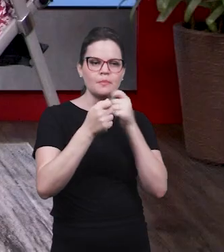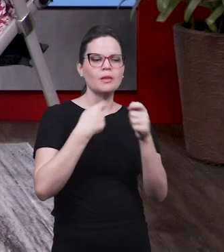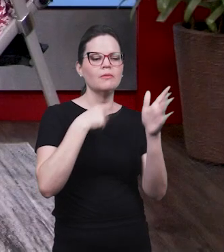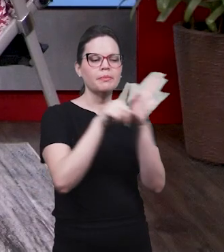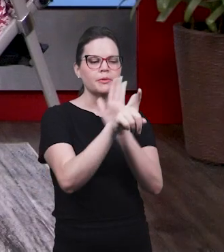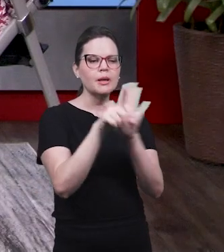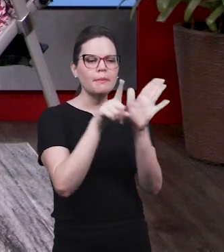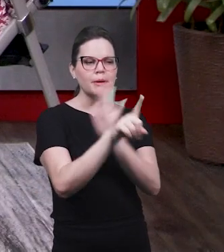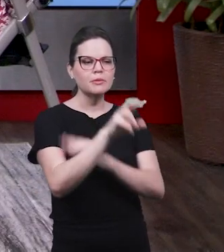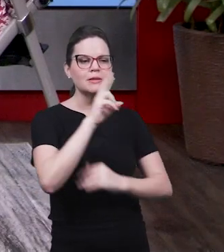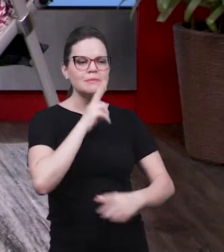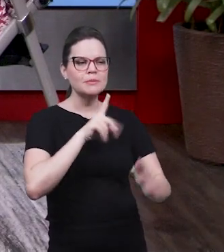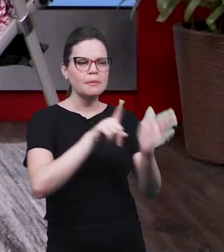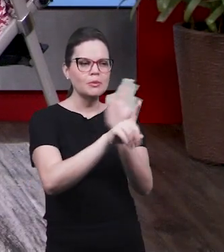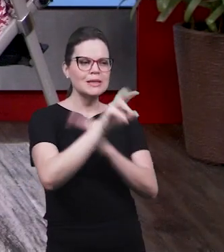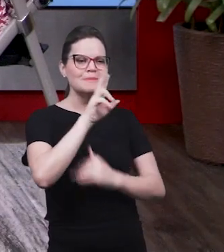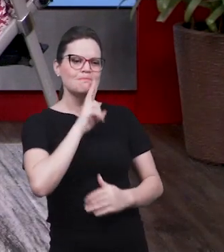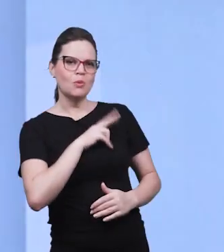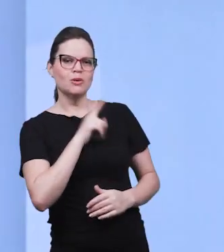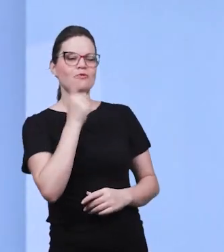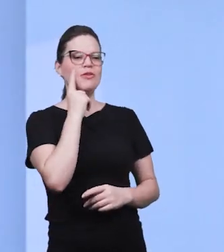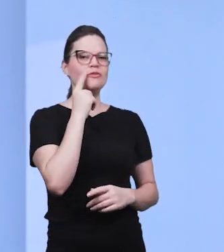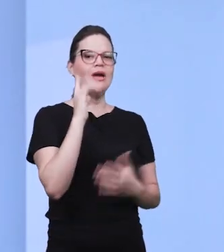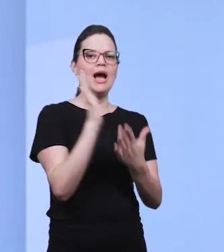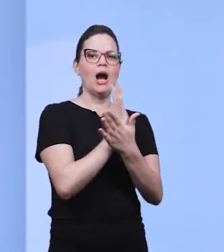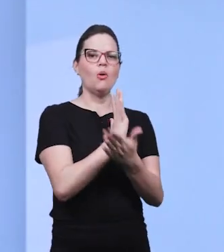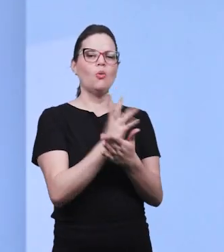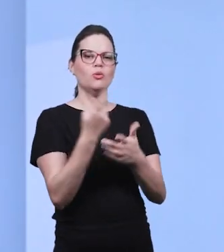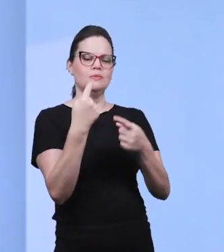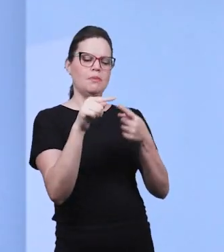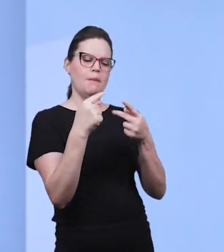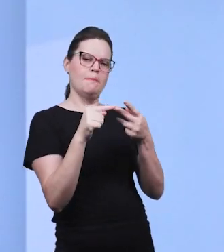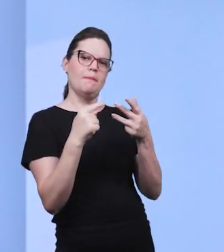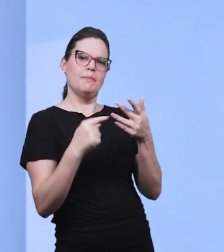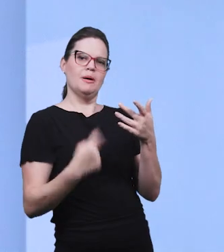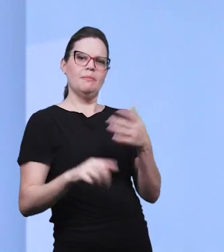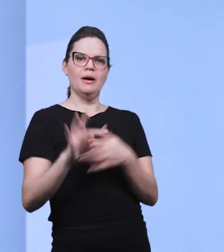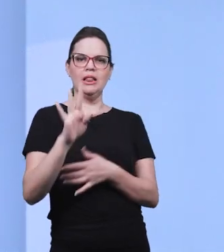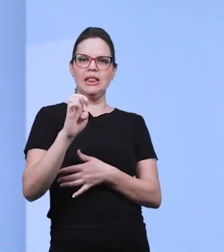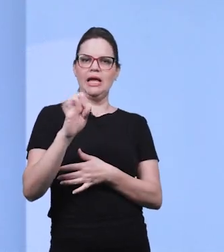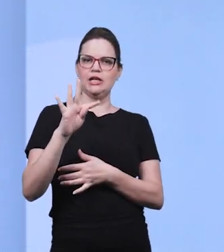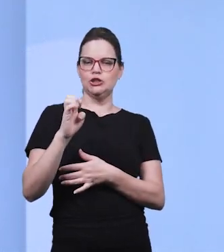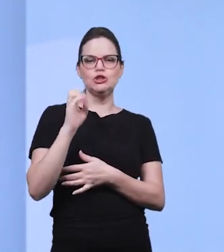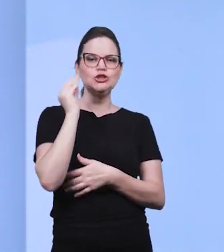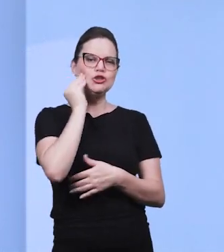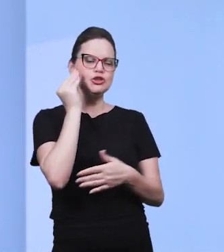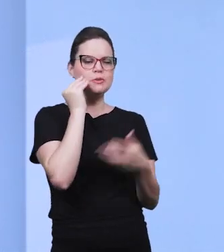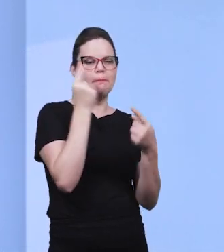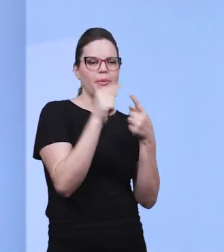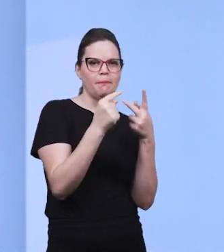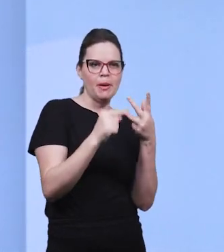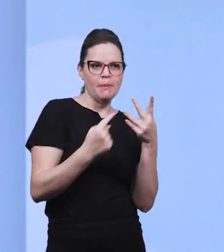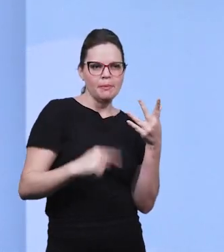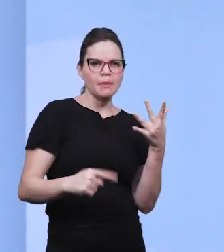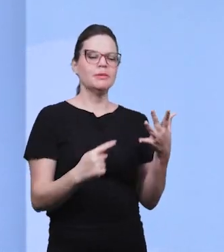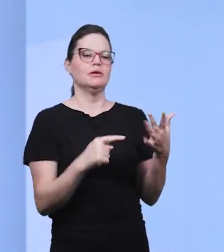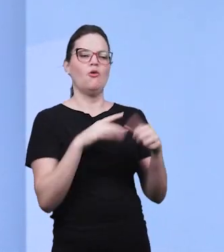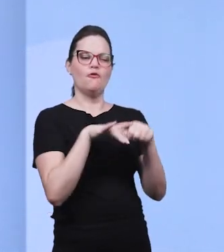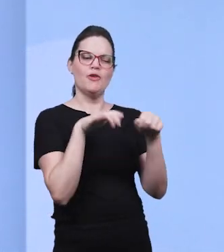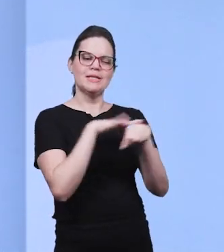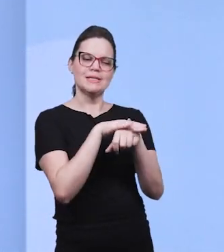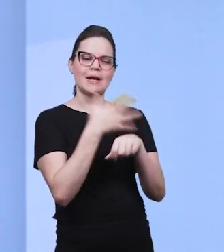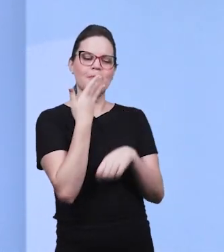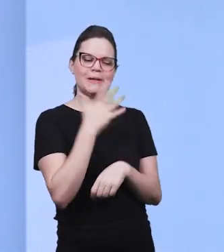conhecer a criança, vai aplicar alguns testes, fazer entrevistas. E aí, então, vai chegar a um diagnóstico ou não,